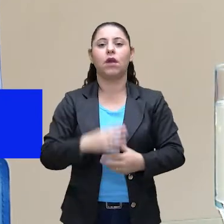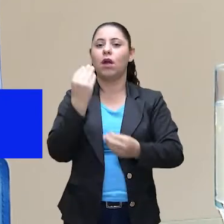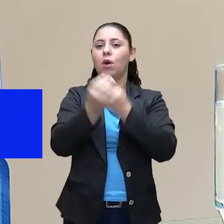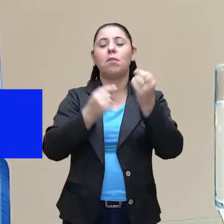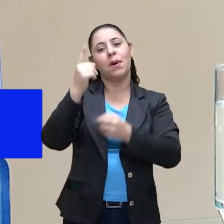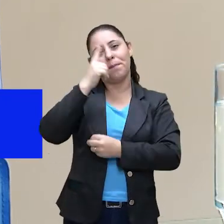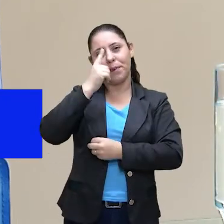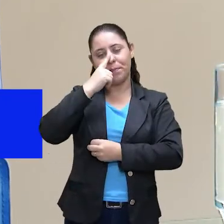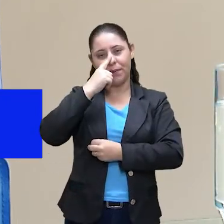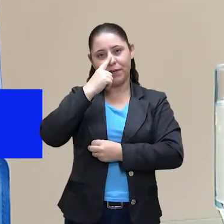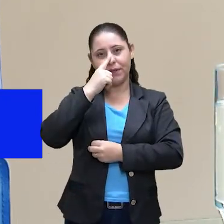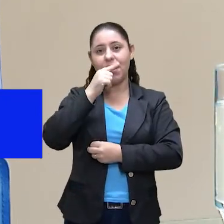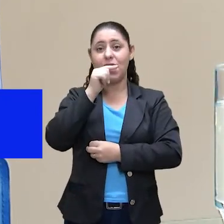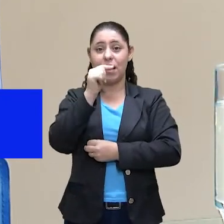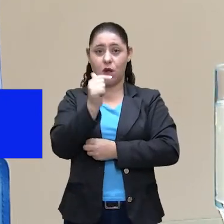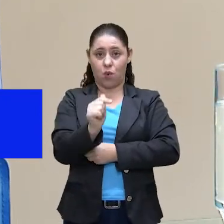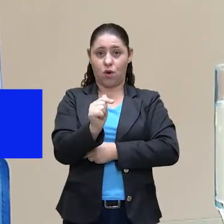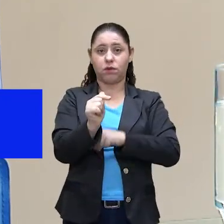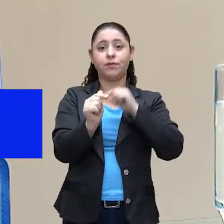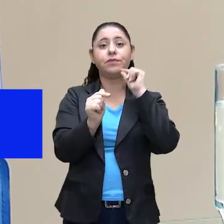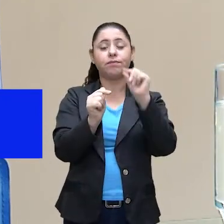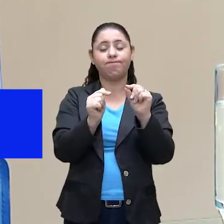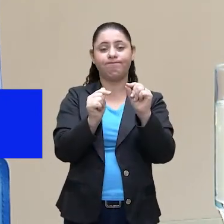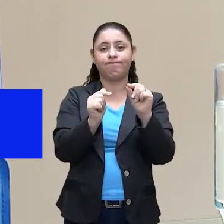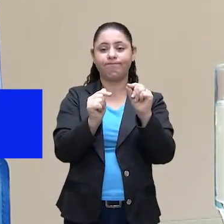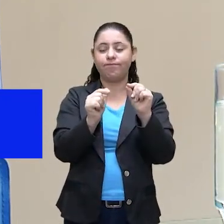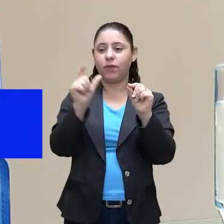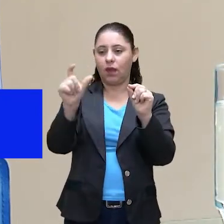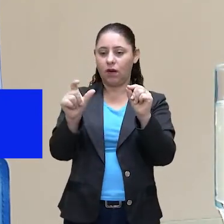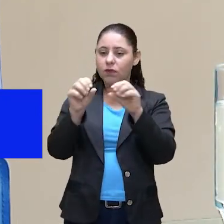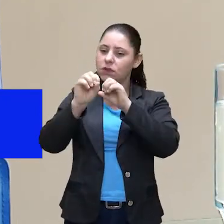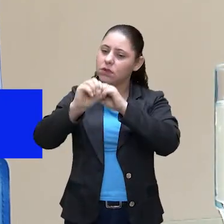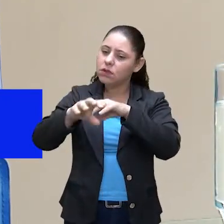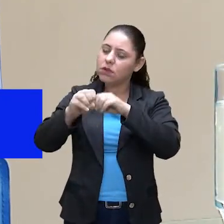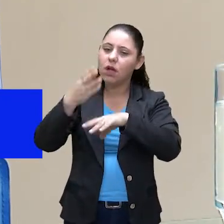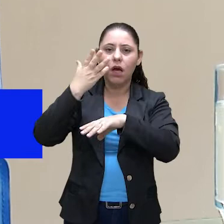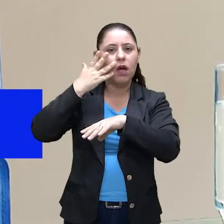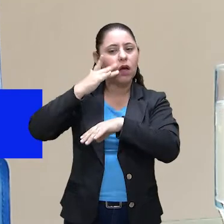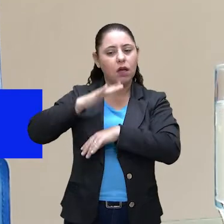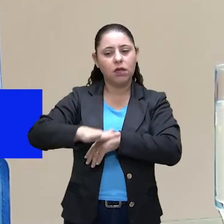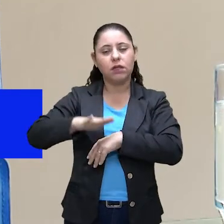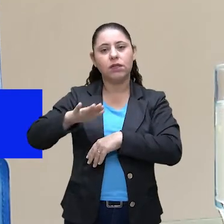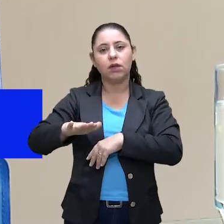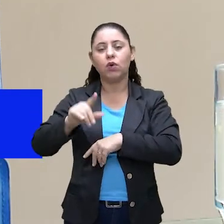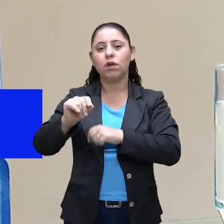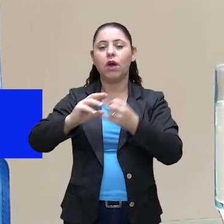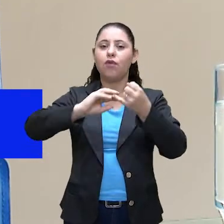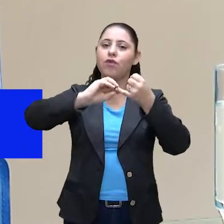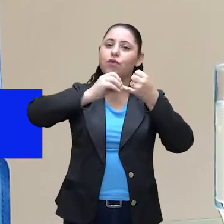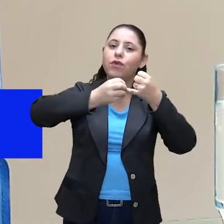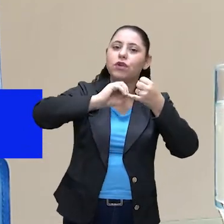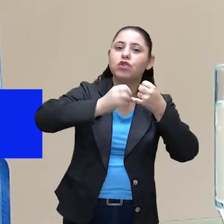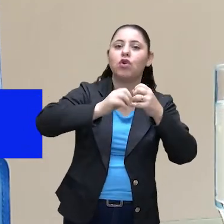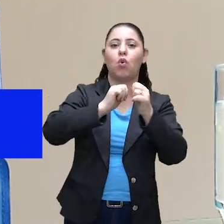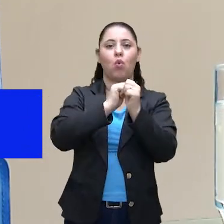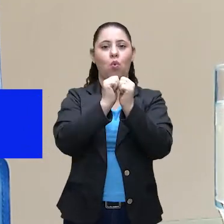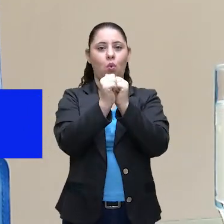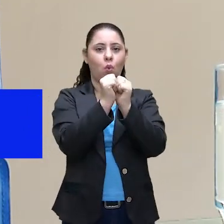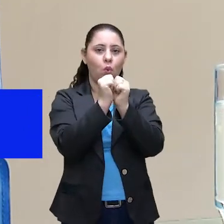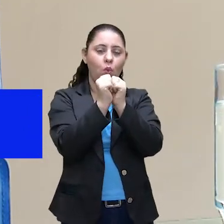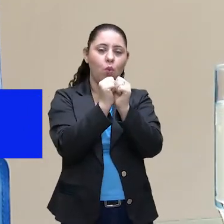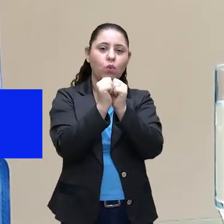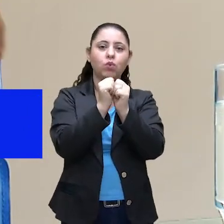É como uma mãe da linguagem, em que ela vai ensinar a criança o que é o feijão, o que é